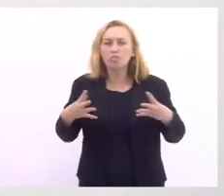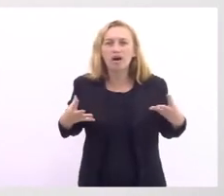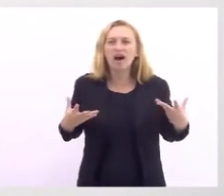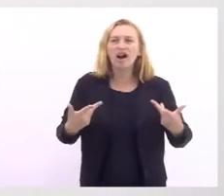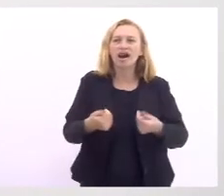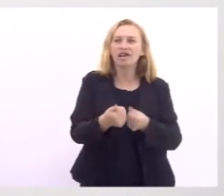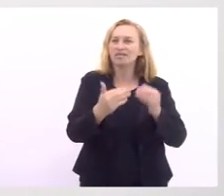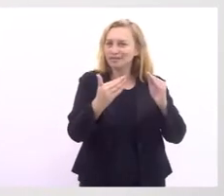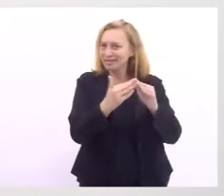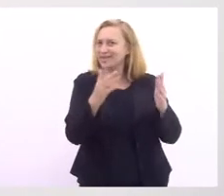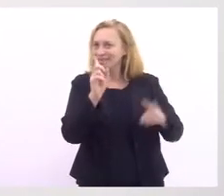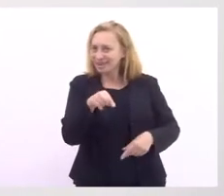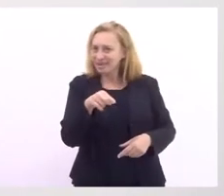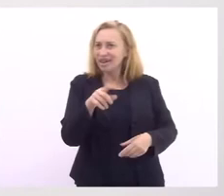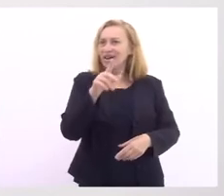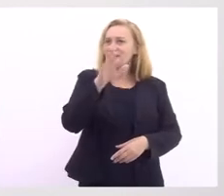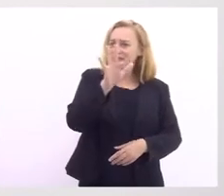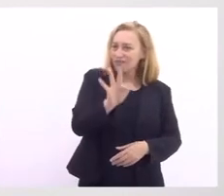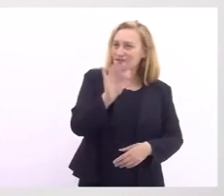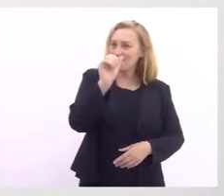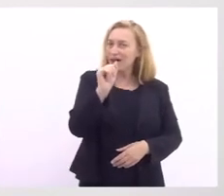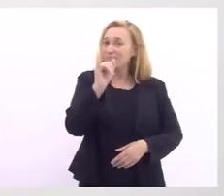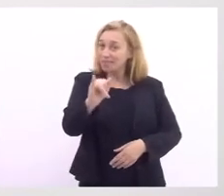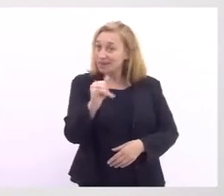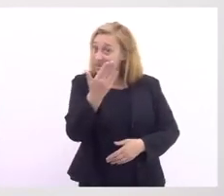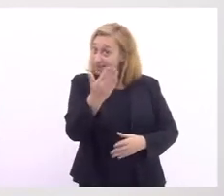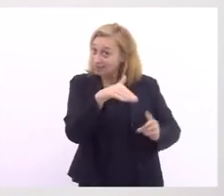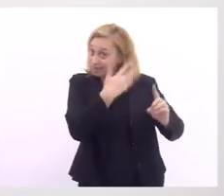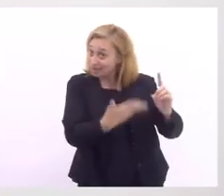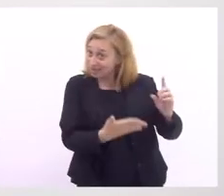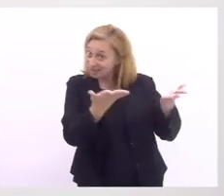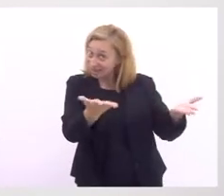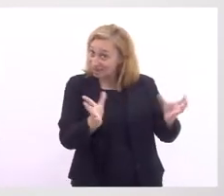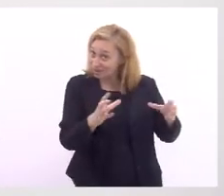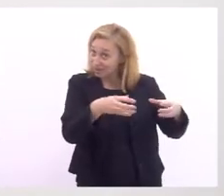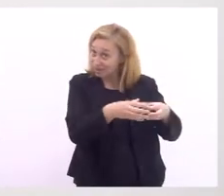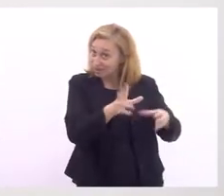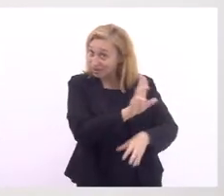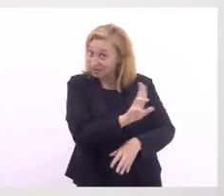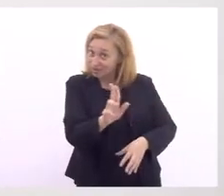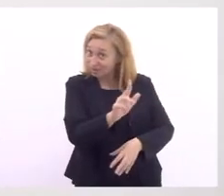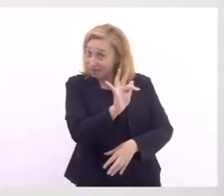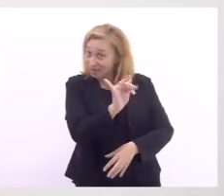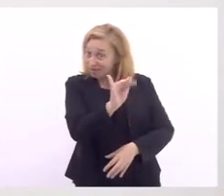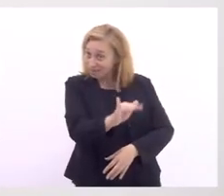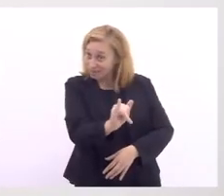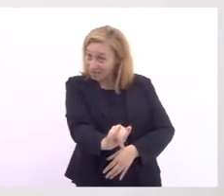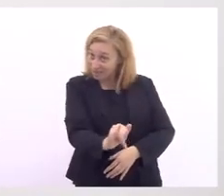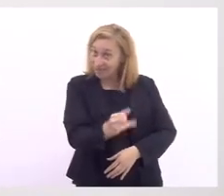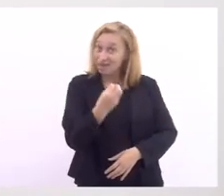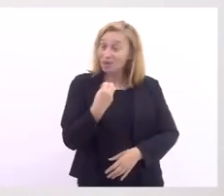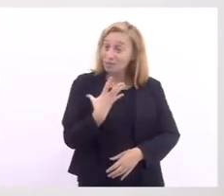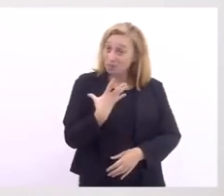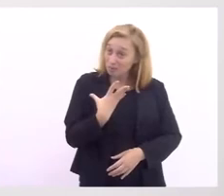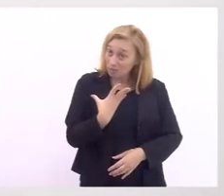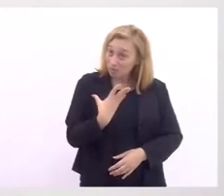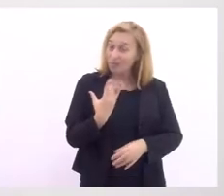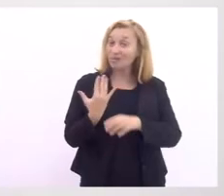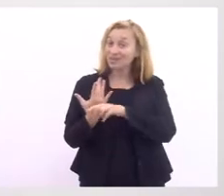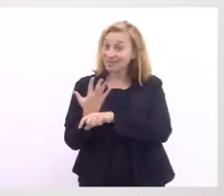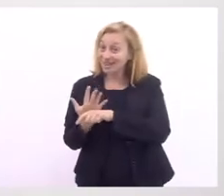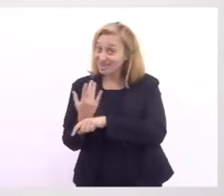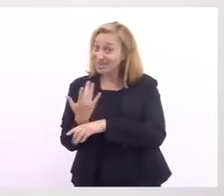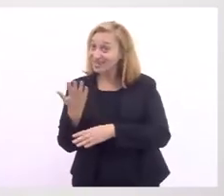da casa né Fabi tá lá com eles então homenagem a equipe em nome da fábrica como sendo bomba em vista que a